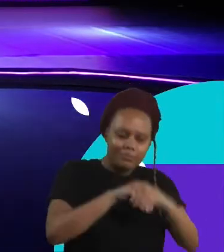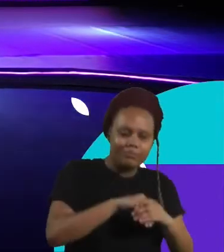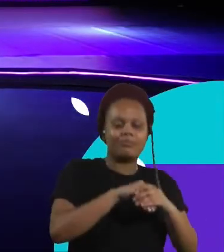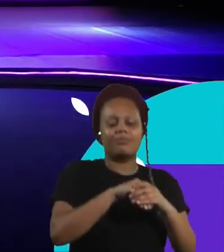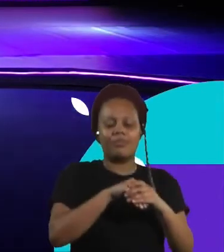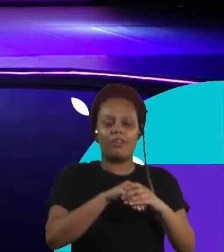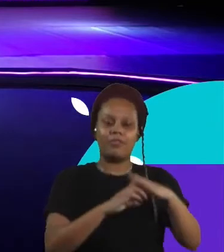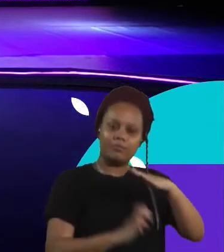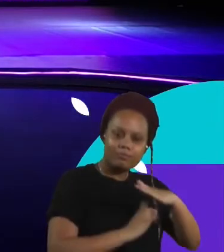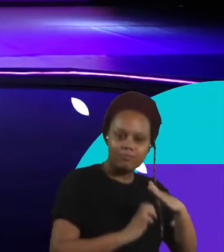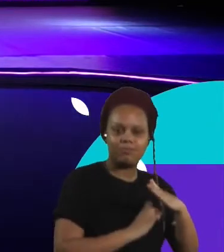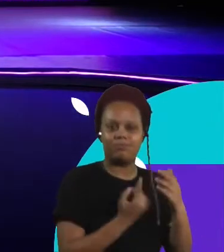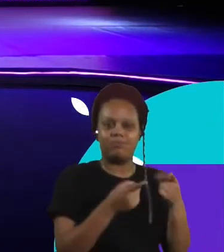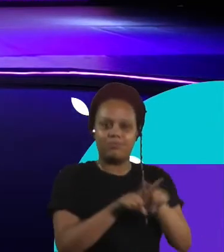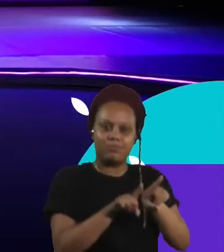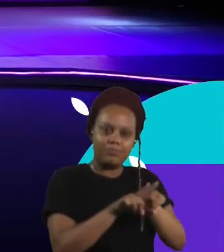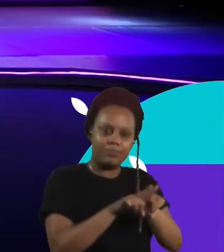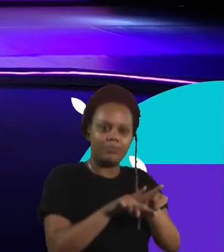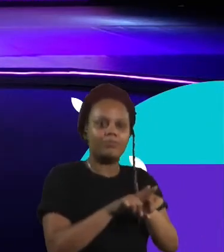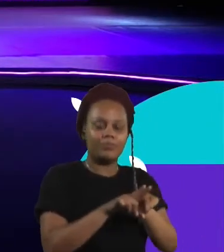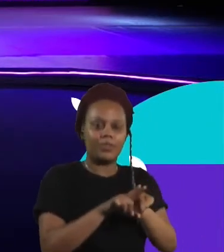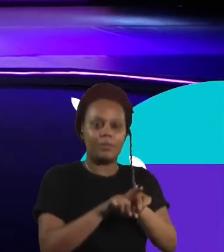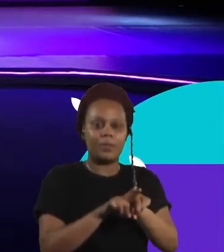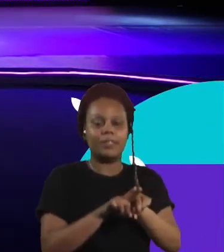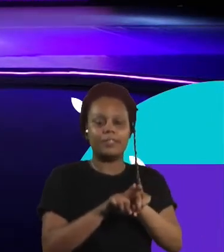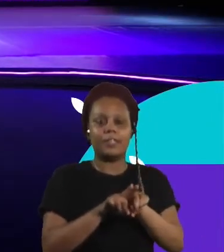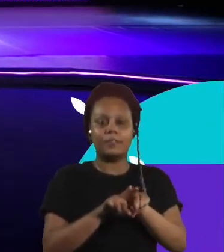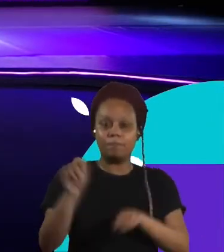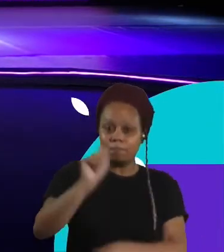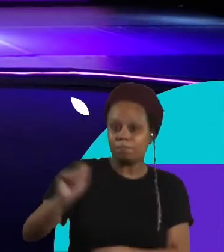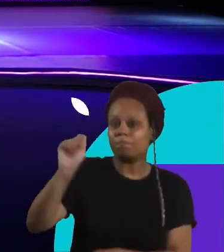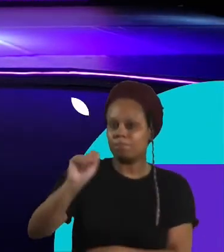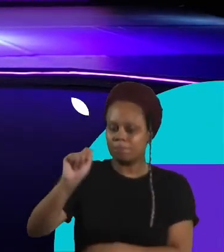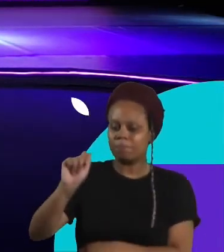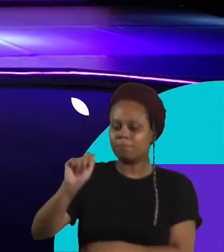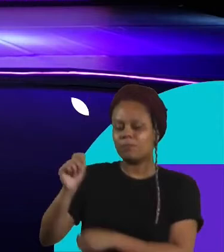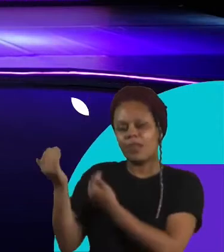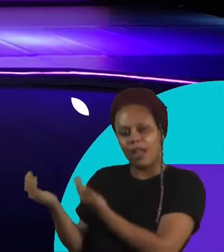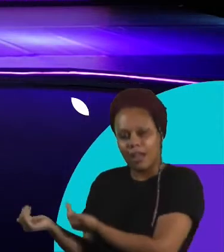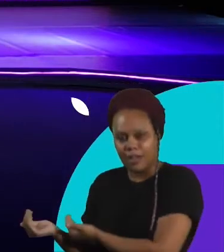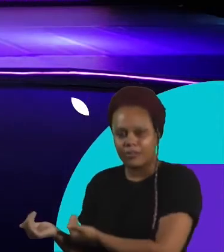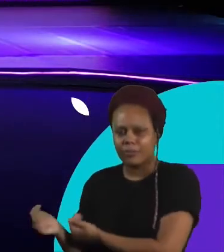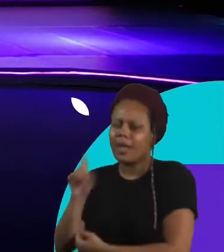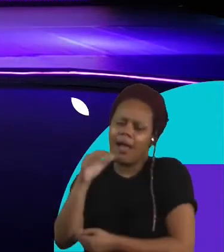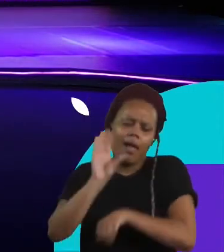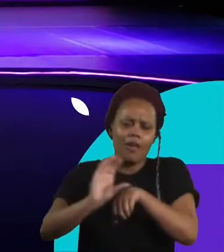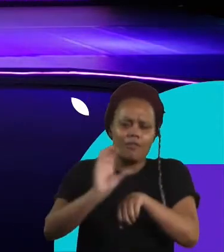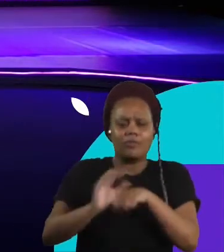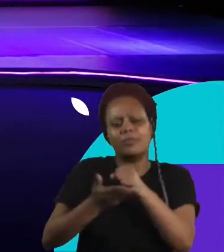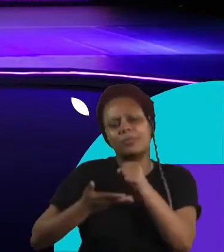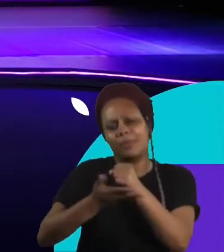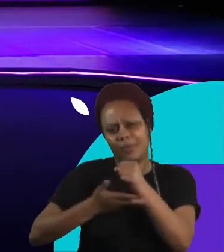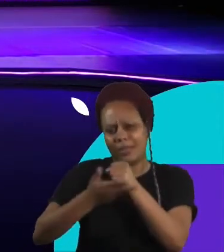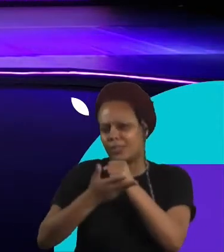gestores públicos, em turmas, também a Associação Comercial e Industrial de Florianópolis para jovens. Então, ele é um curso iniciante de educação em dados